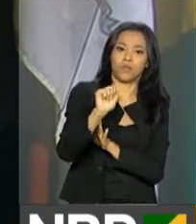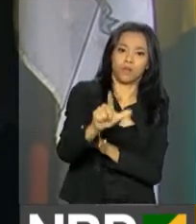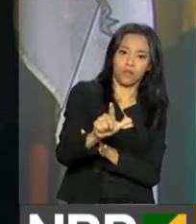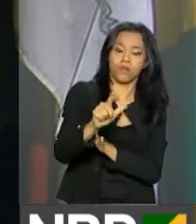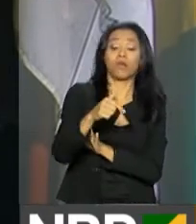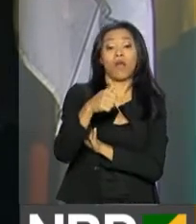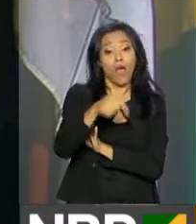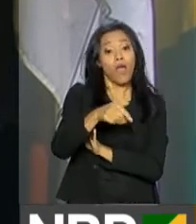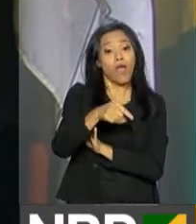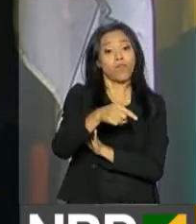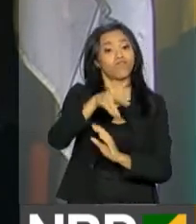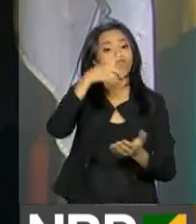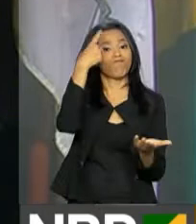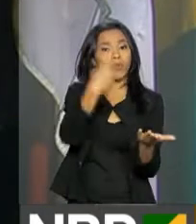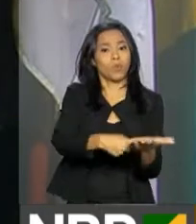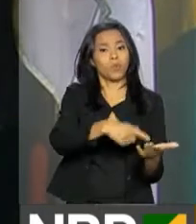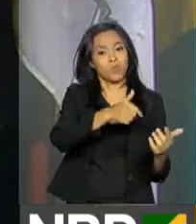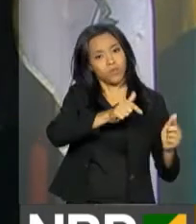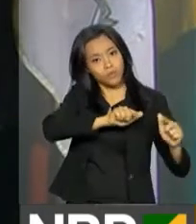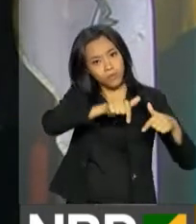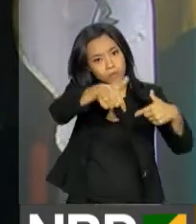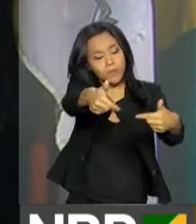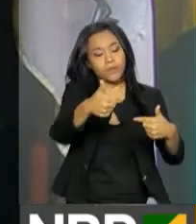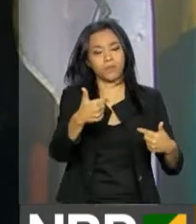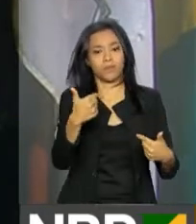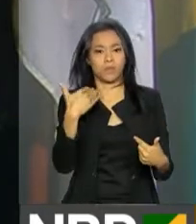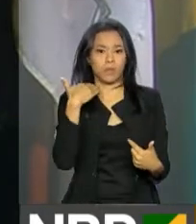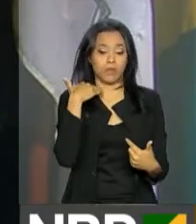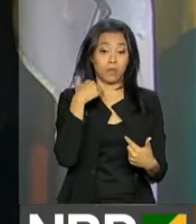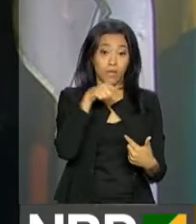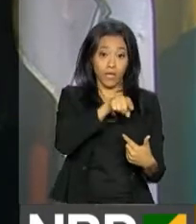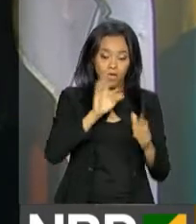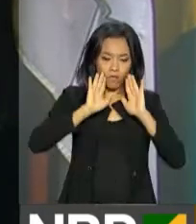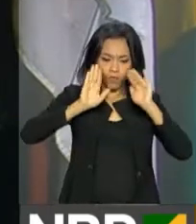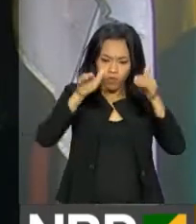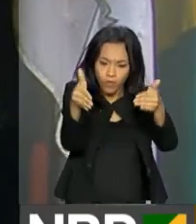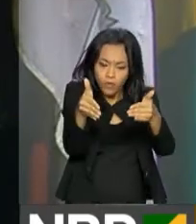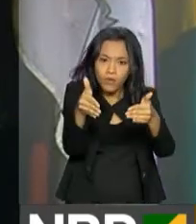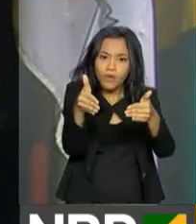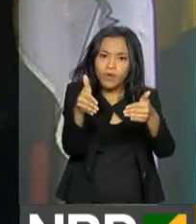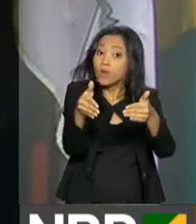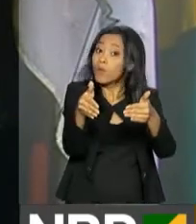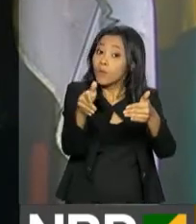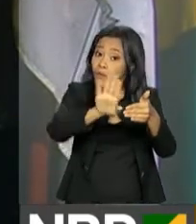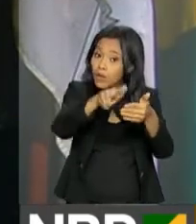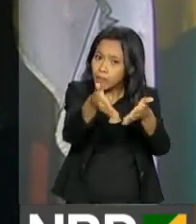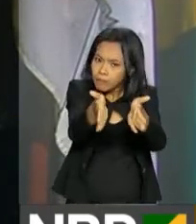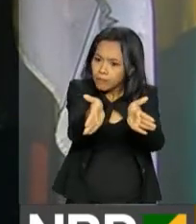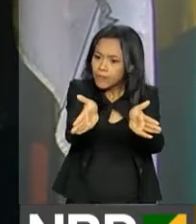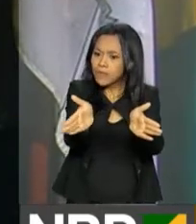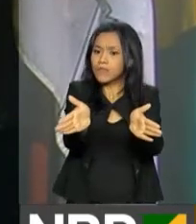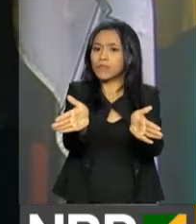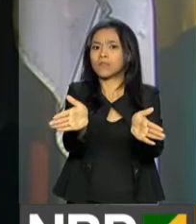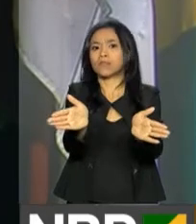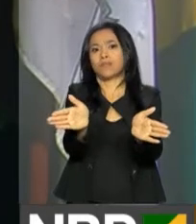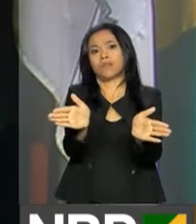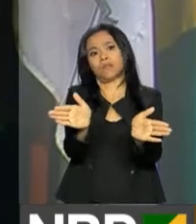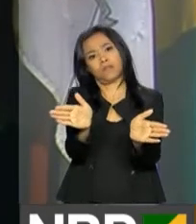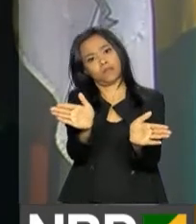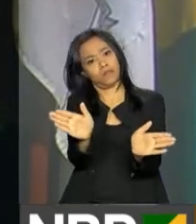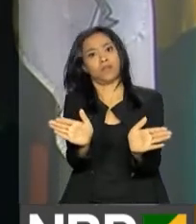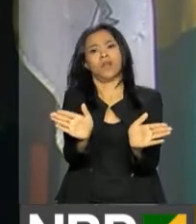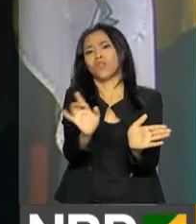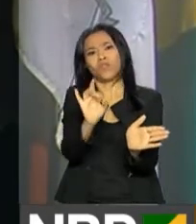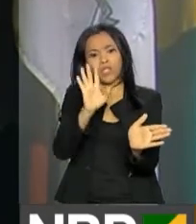desenvolver essa tarefa né ele voltou se para atividades que ampliam sistematizam é que não ficam na